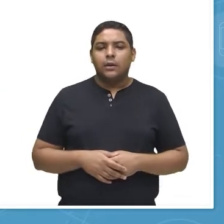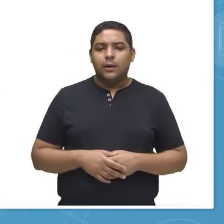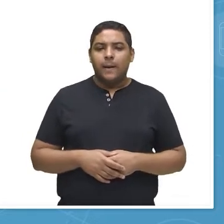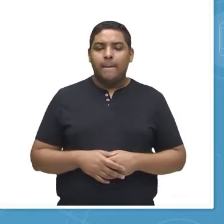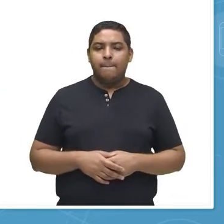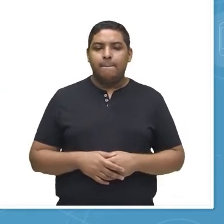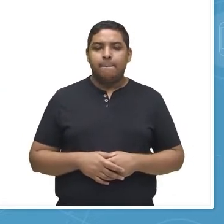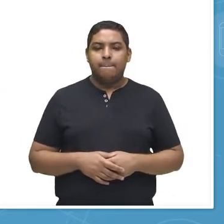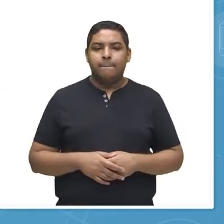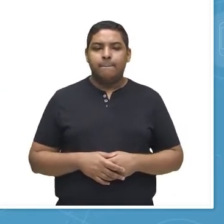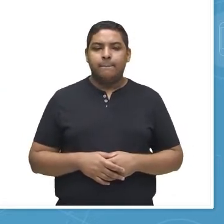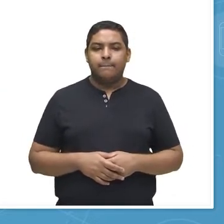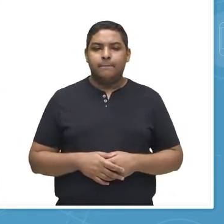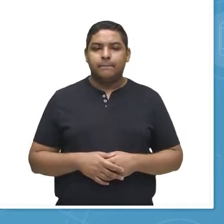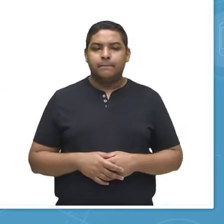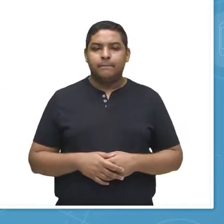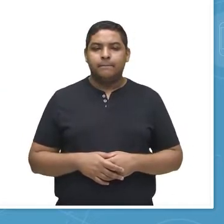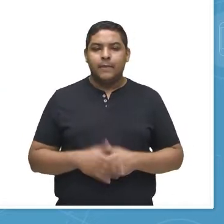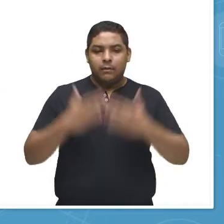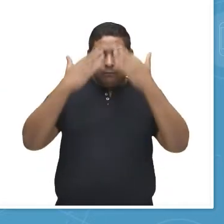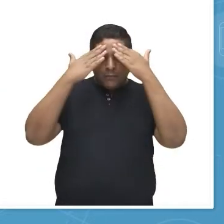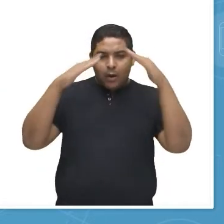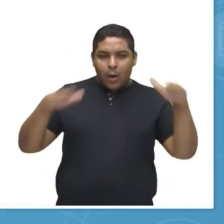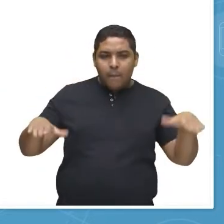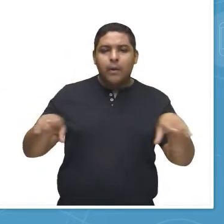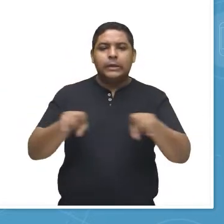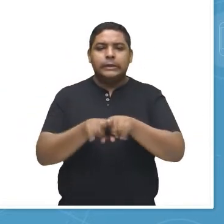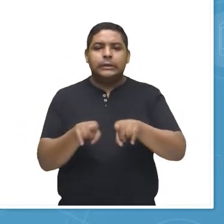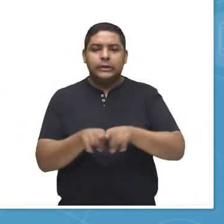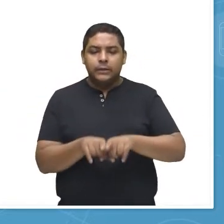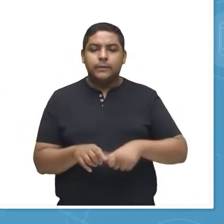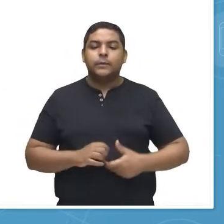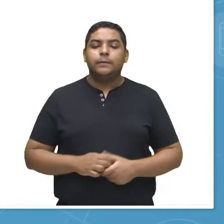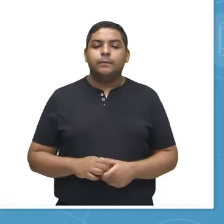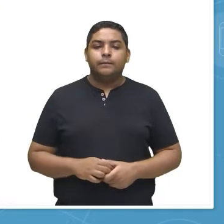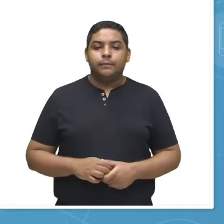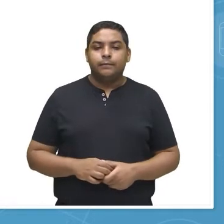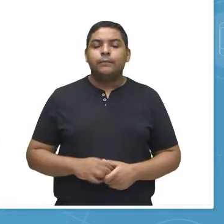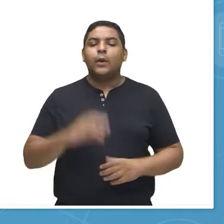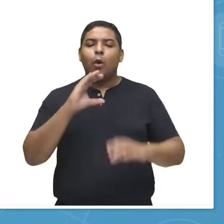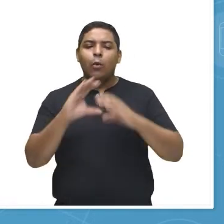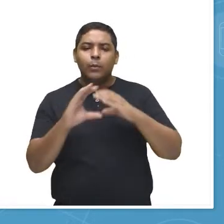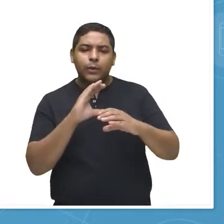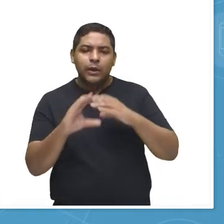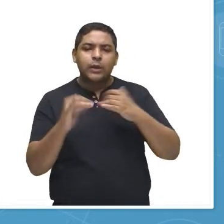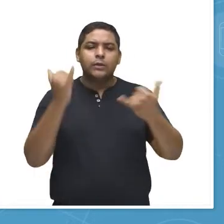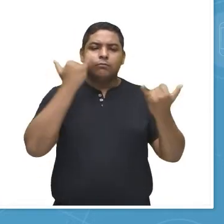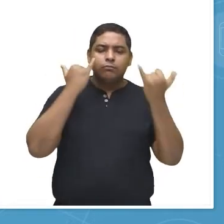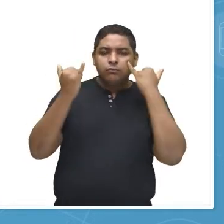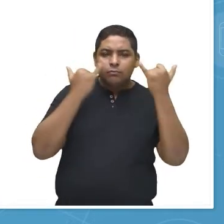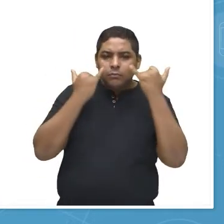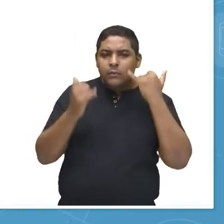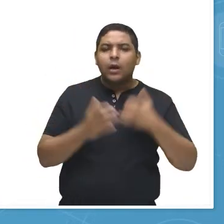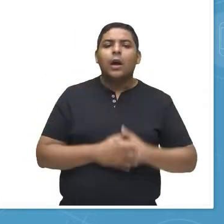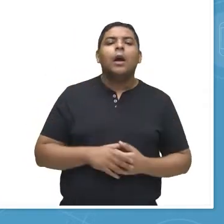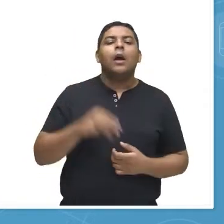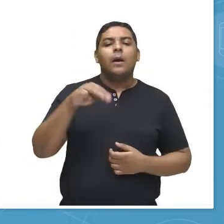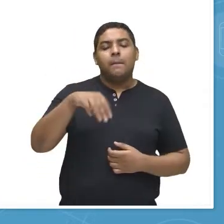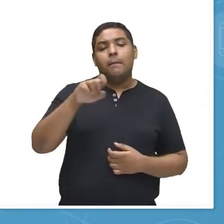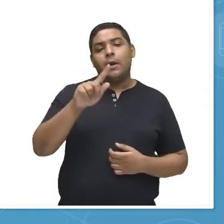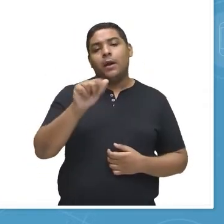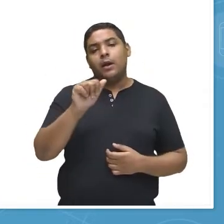aéreas. Tá? Quanto mais acesso, quanto mais comunicação, quanto mais transporte, essa cidade vai ser considerada